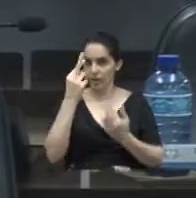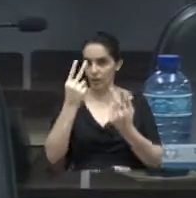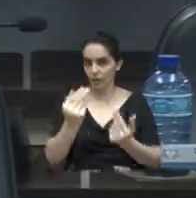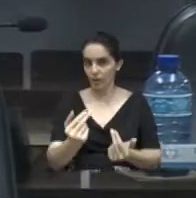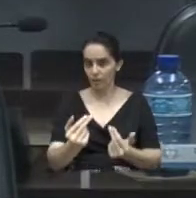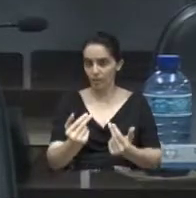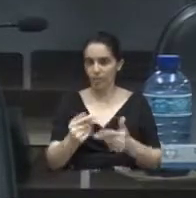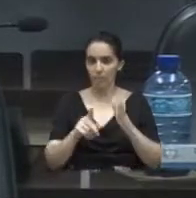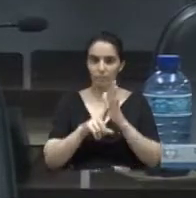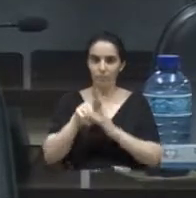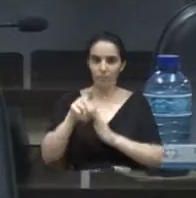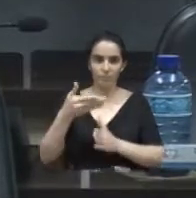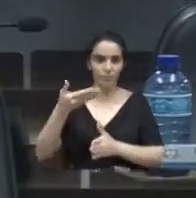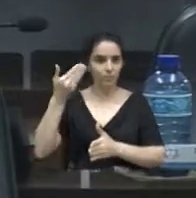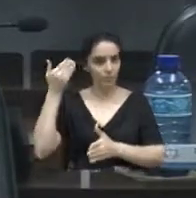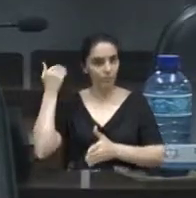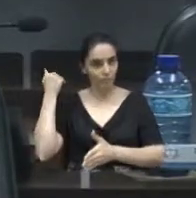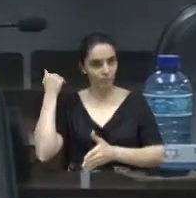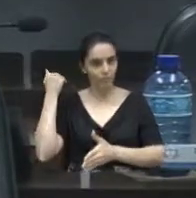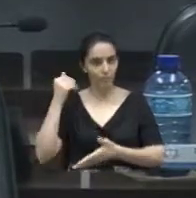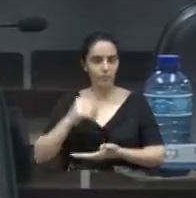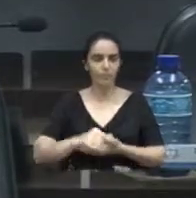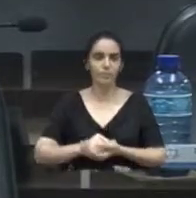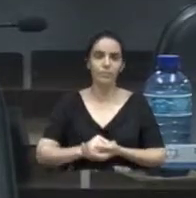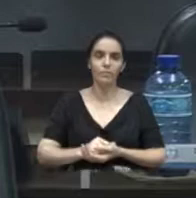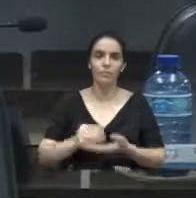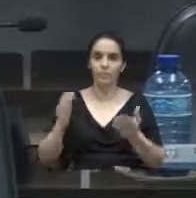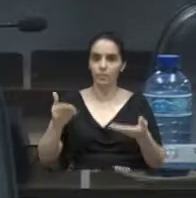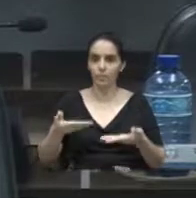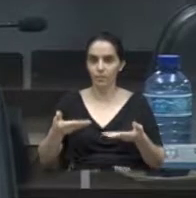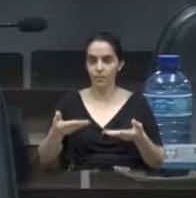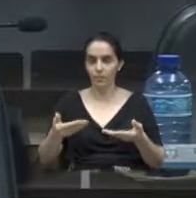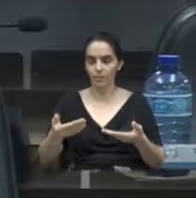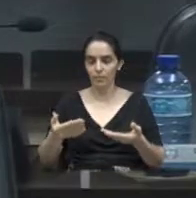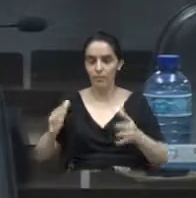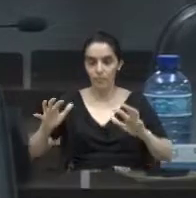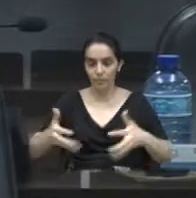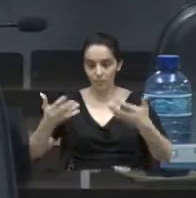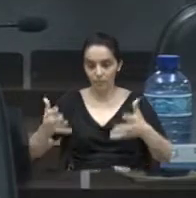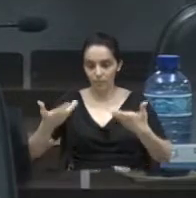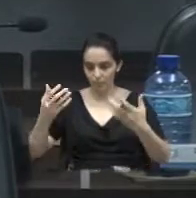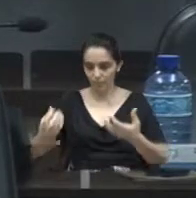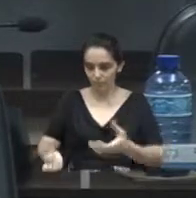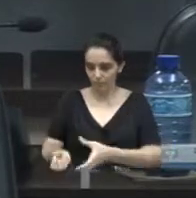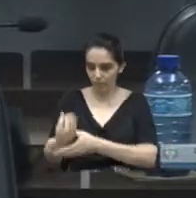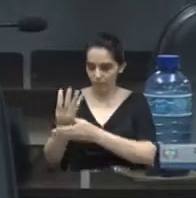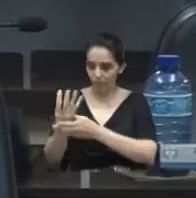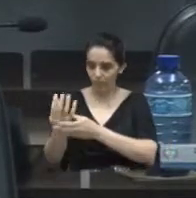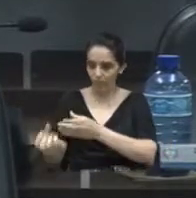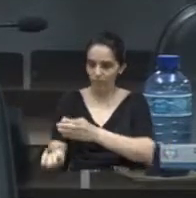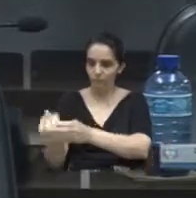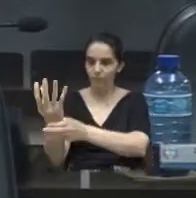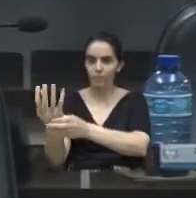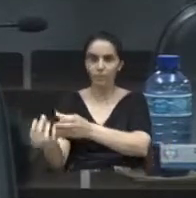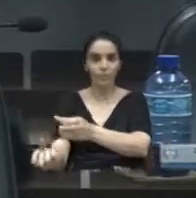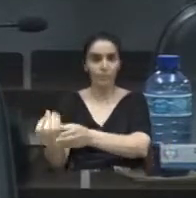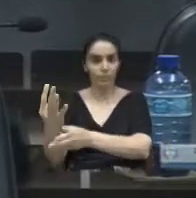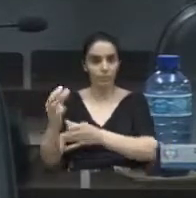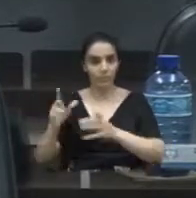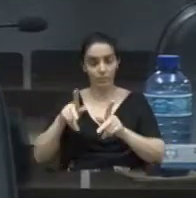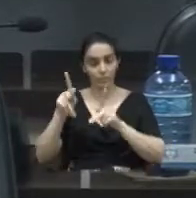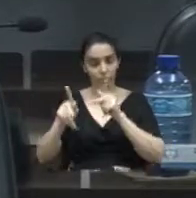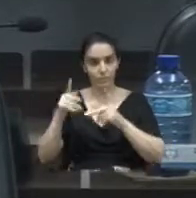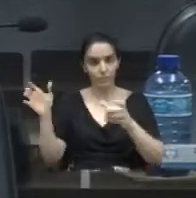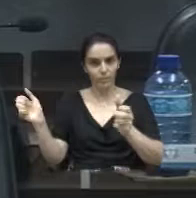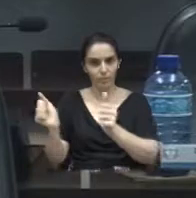preocupação voltada para o meio ambiente. Essa questão da horta comunitária, ela até poderia, até cheguei a pensar e conversar muito